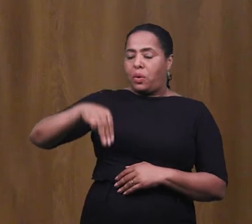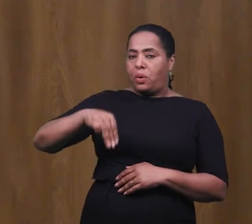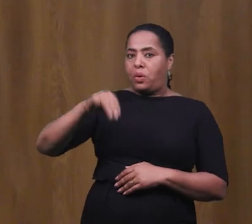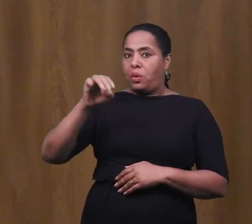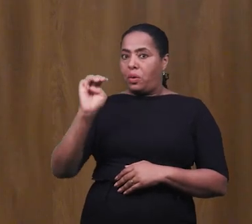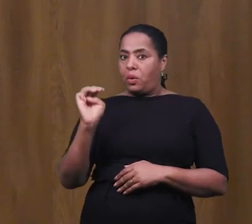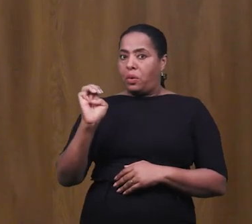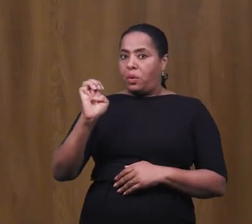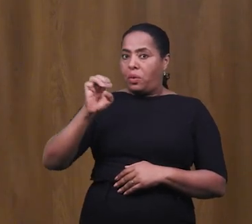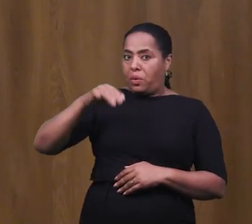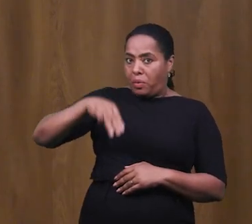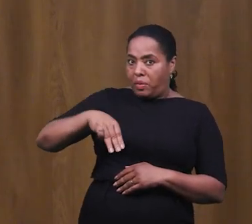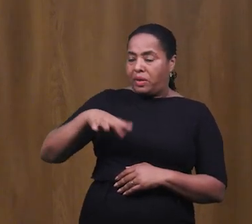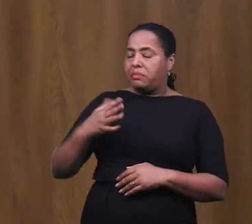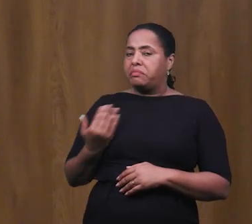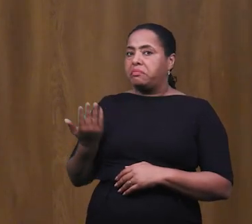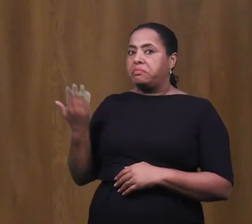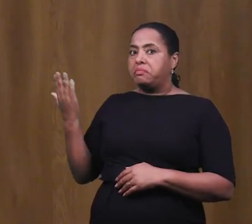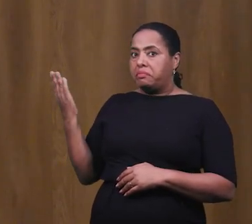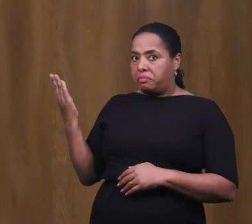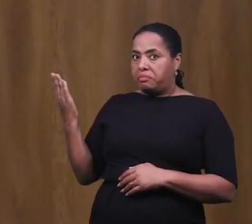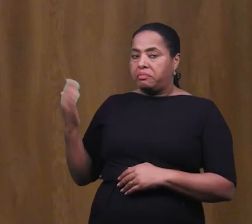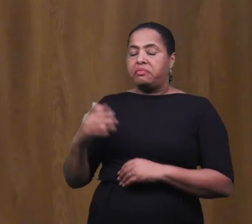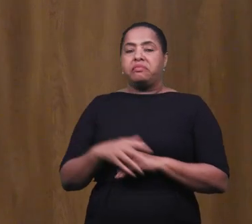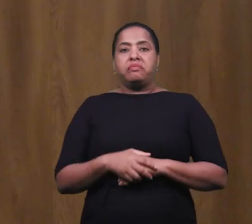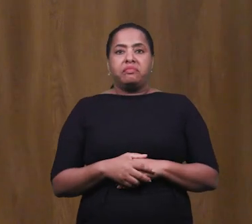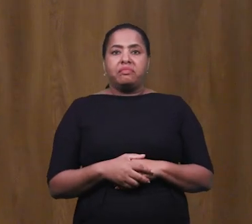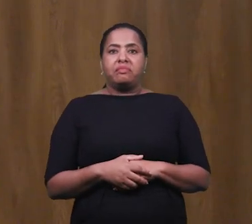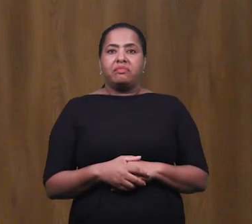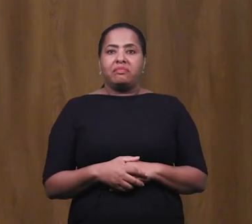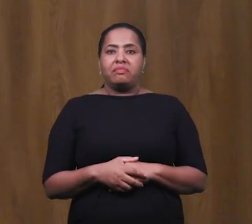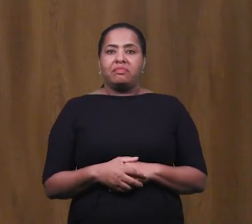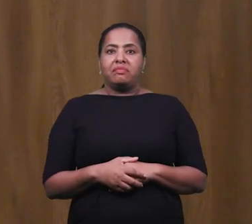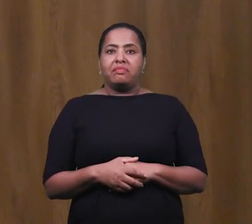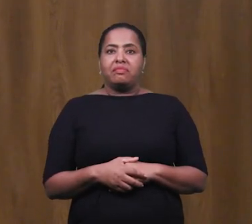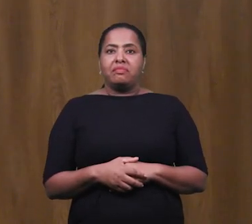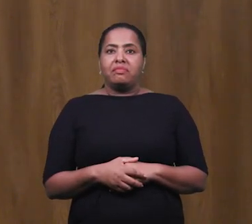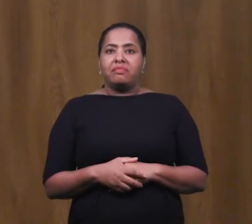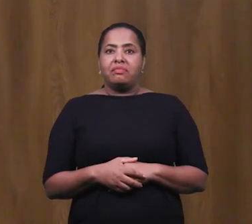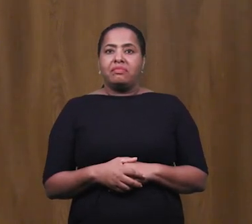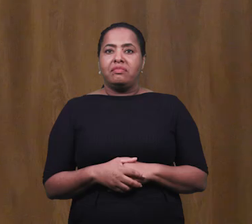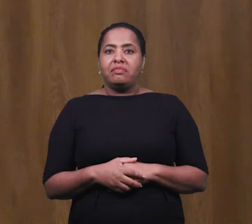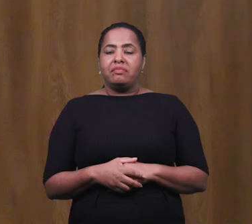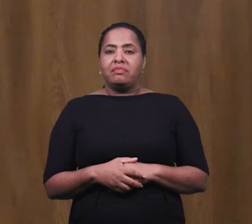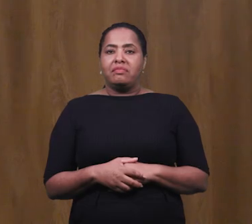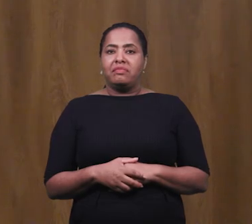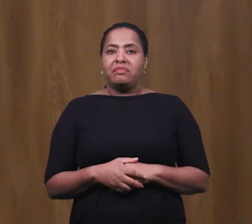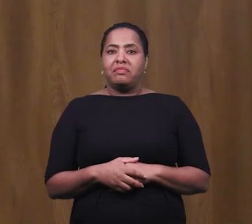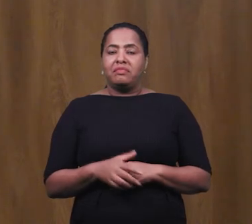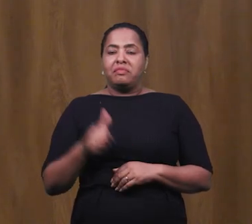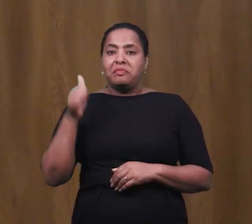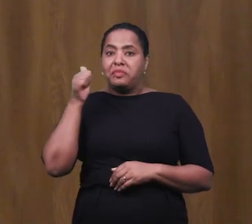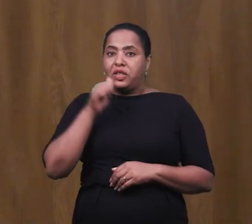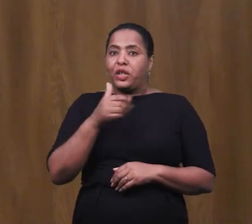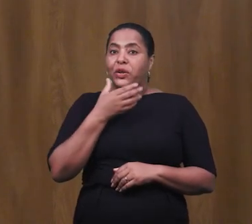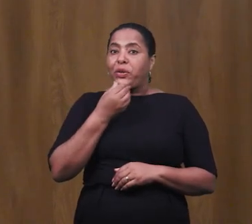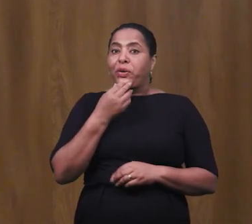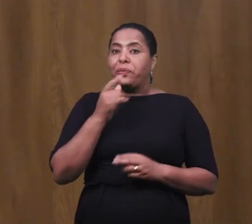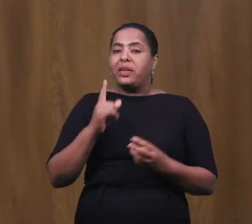né? Homem. Vamos lá, eu falei que aprenderíamos mulher, homem,